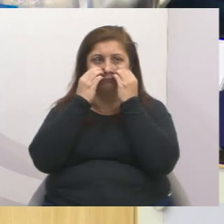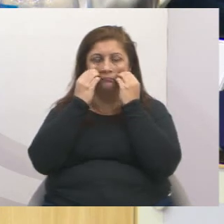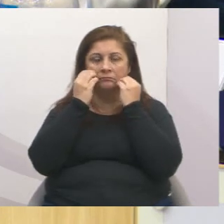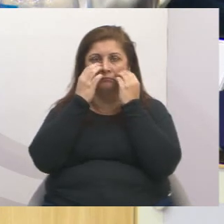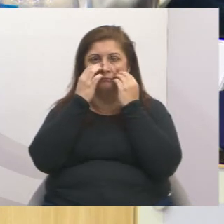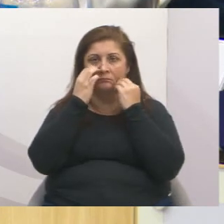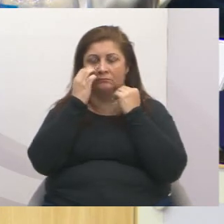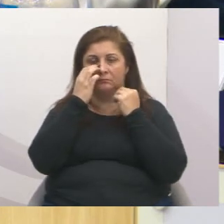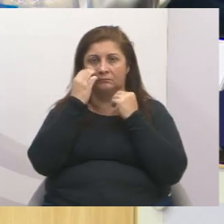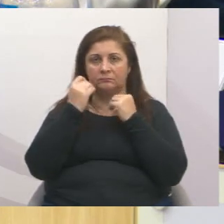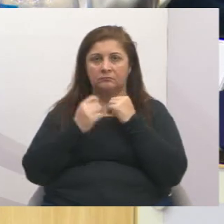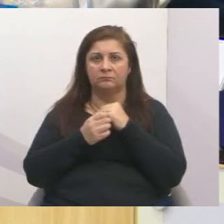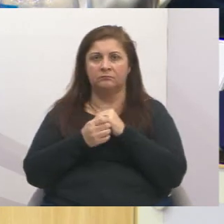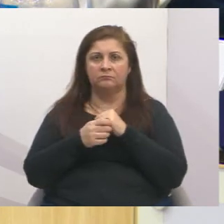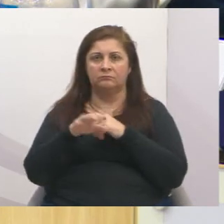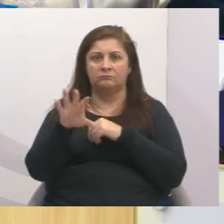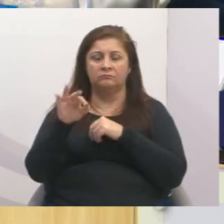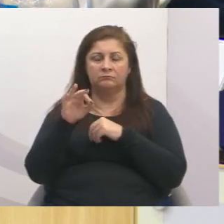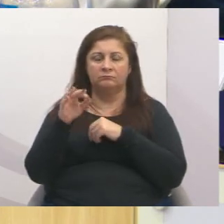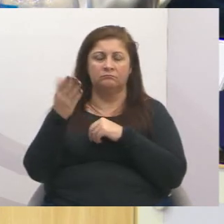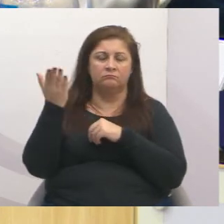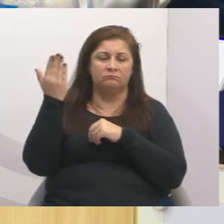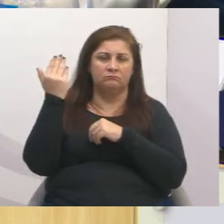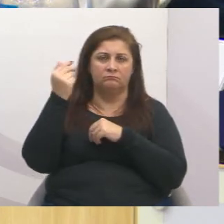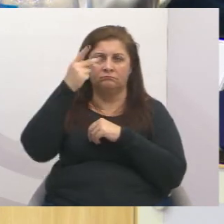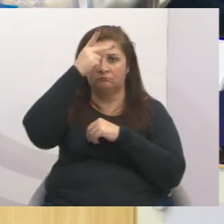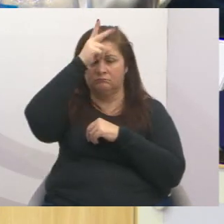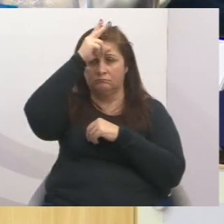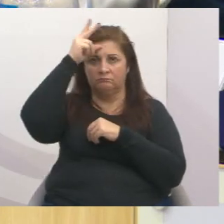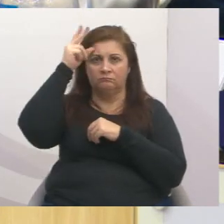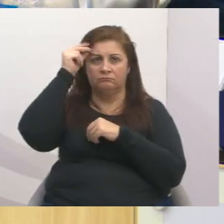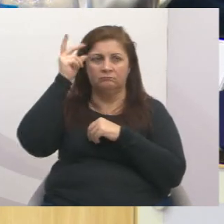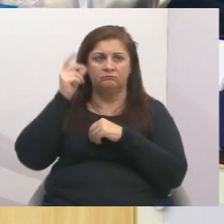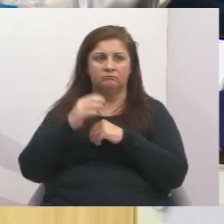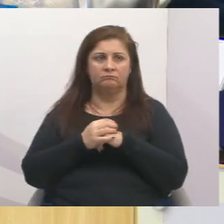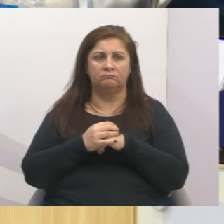essas decisões, por prefeitos passados e por câmaras passadas,